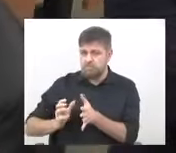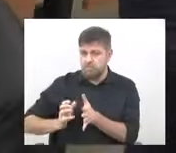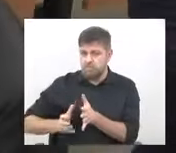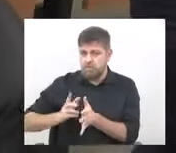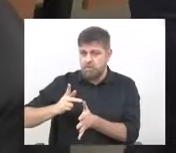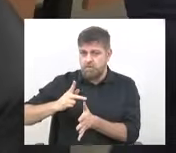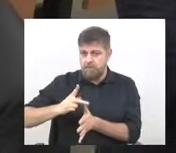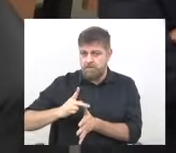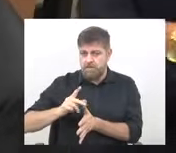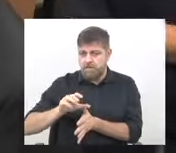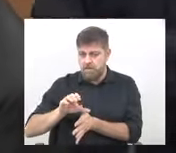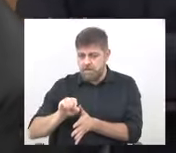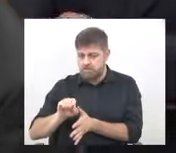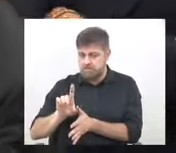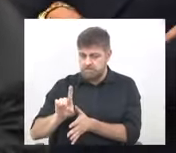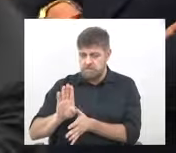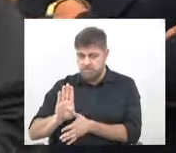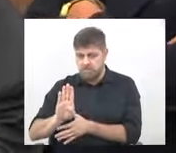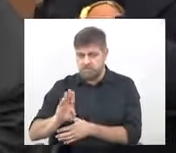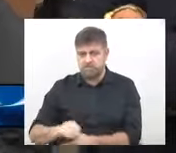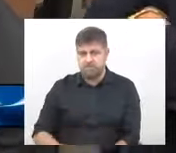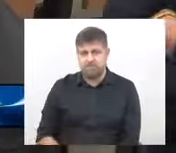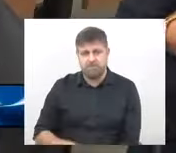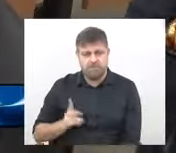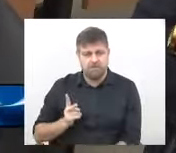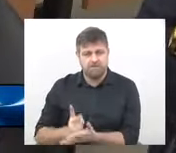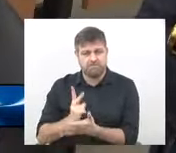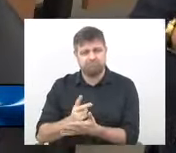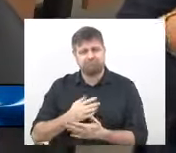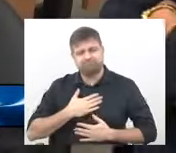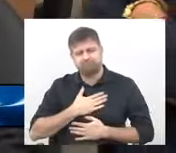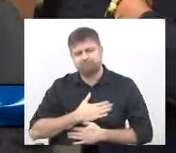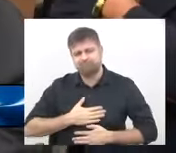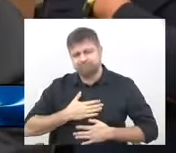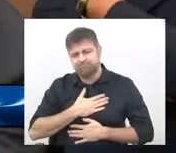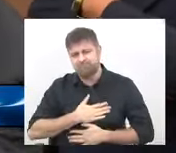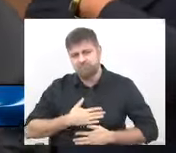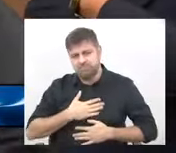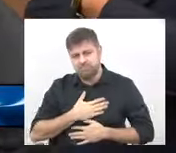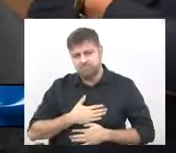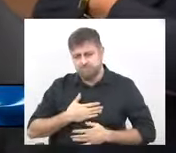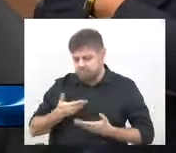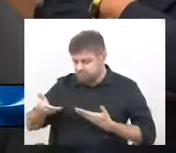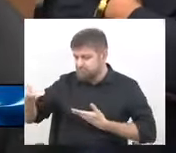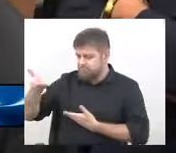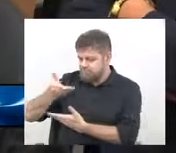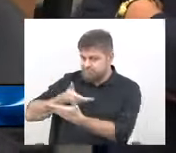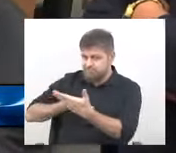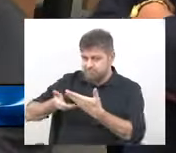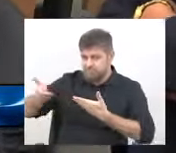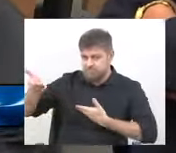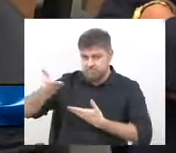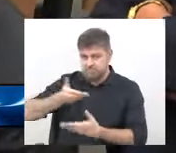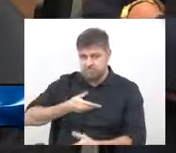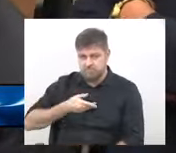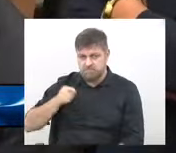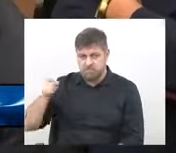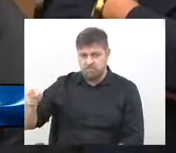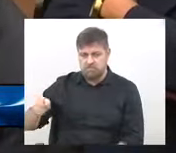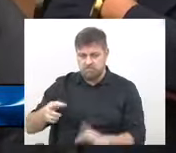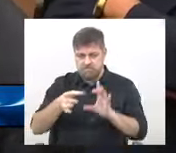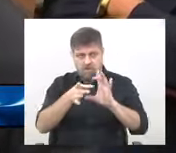PSDB, é sempre um prazer apartá-lo no sentido de completar seu